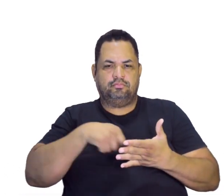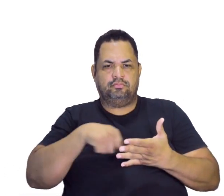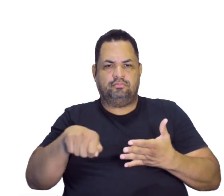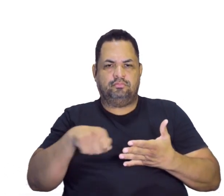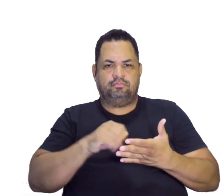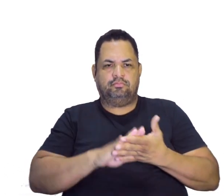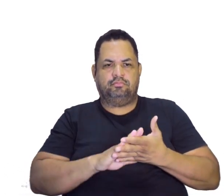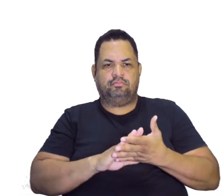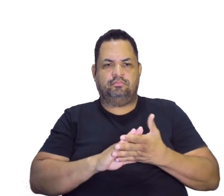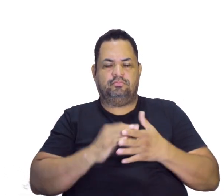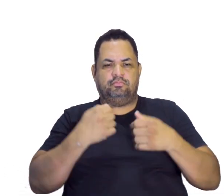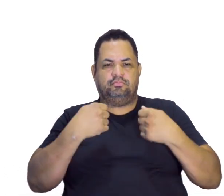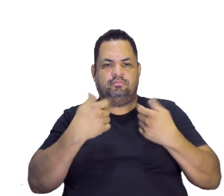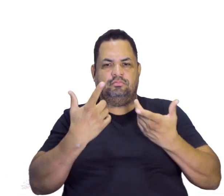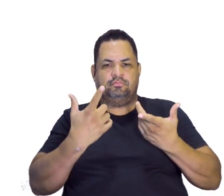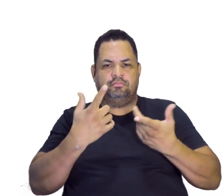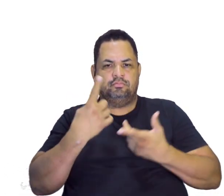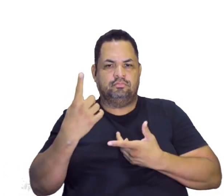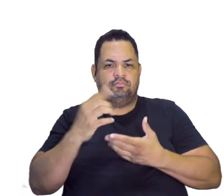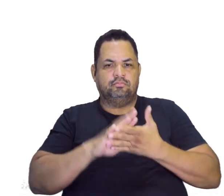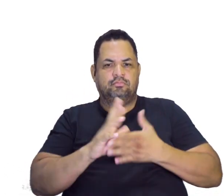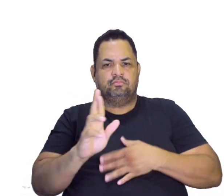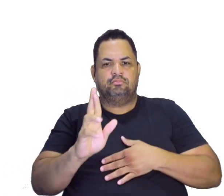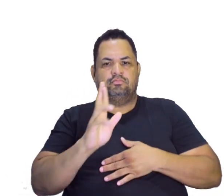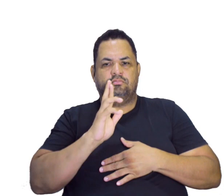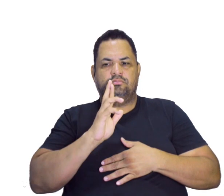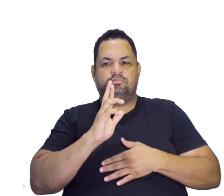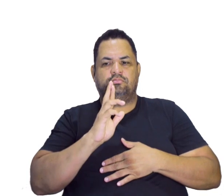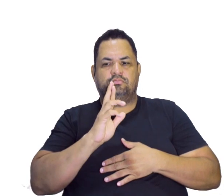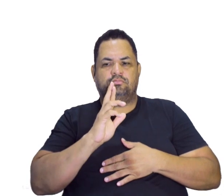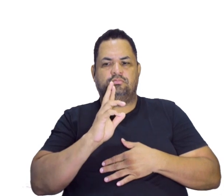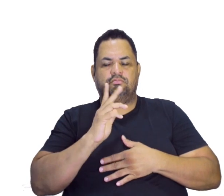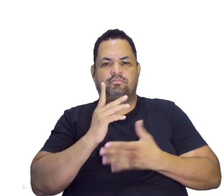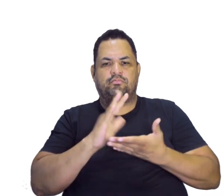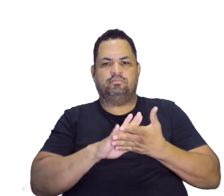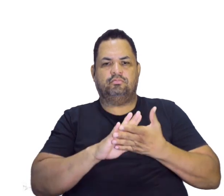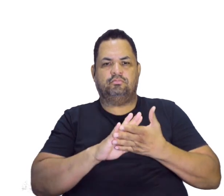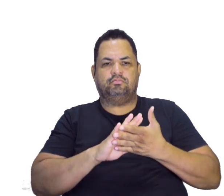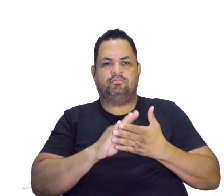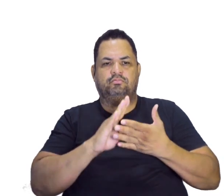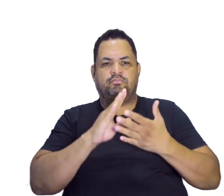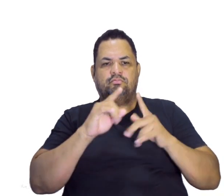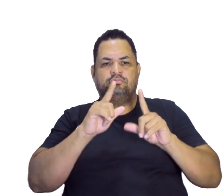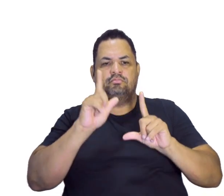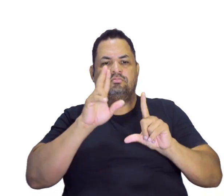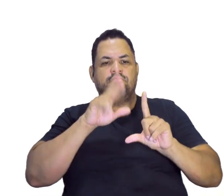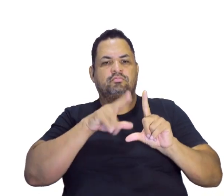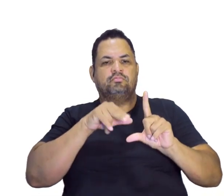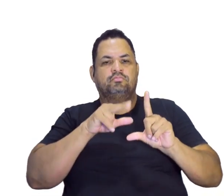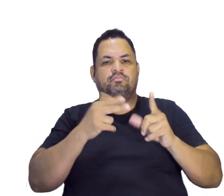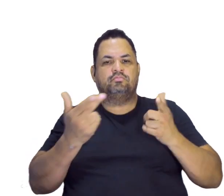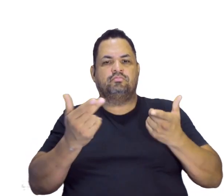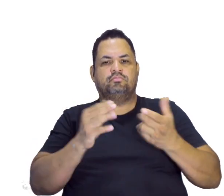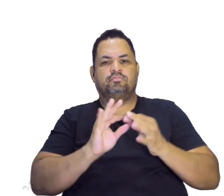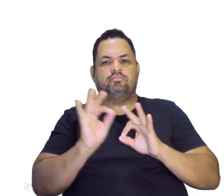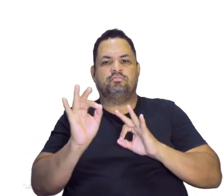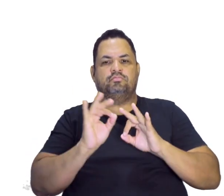é precisamente a respeito desta obra maravilhosa. Sobre a obra,